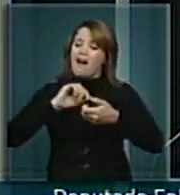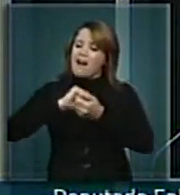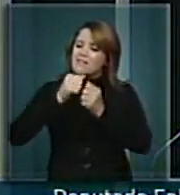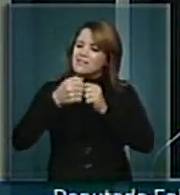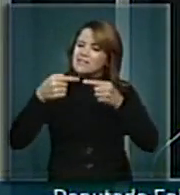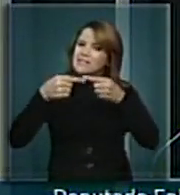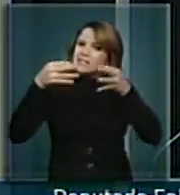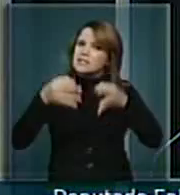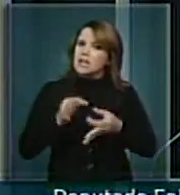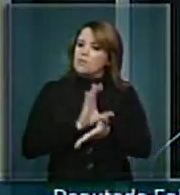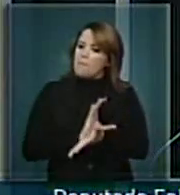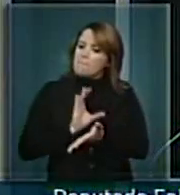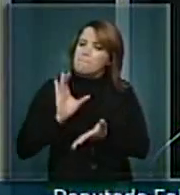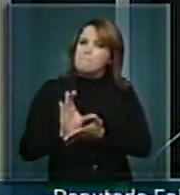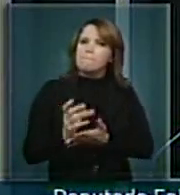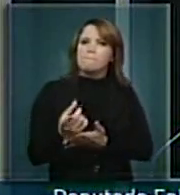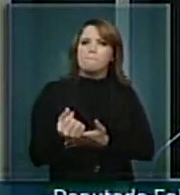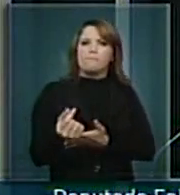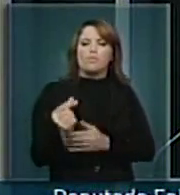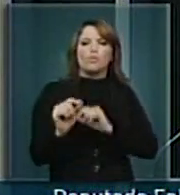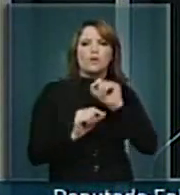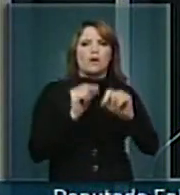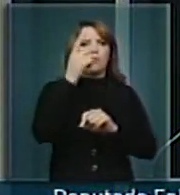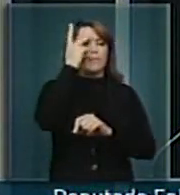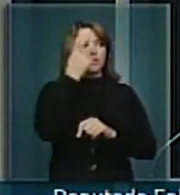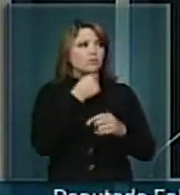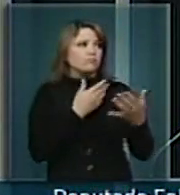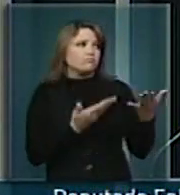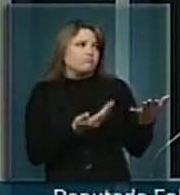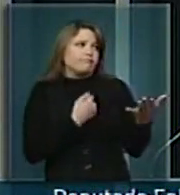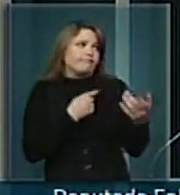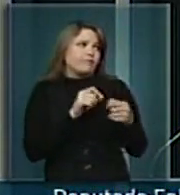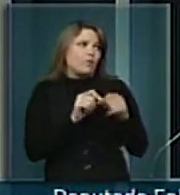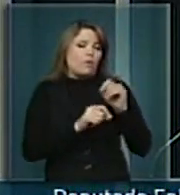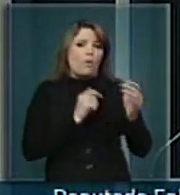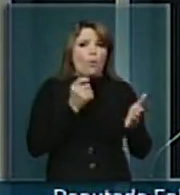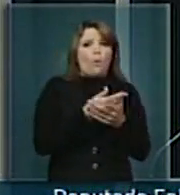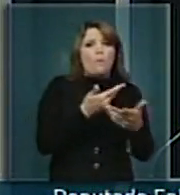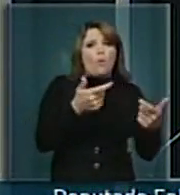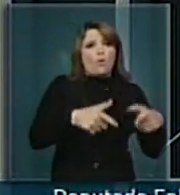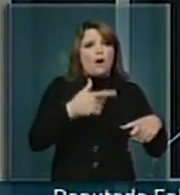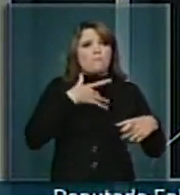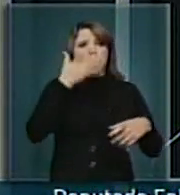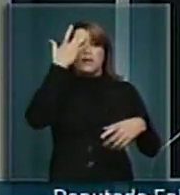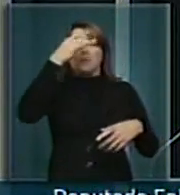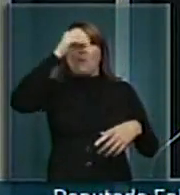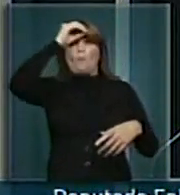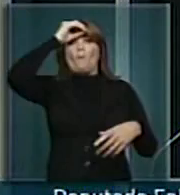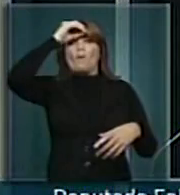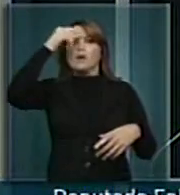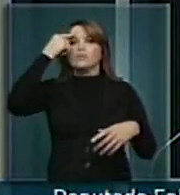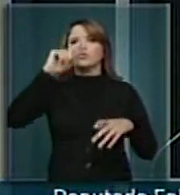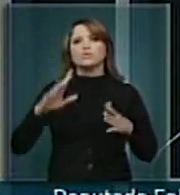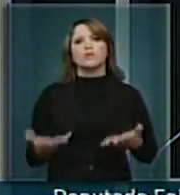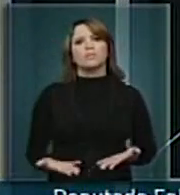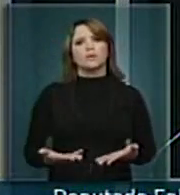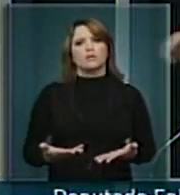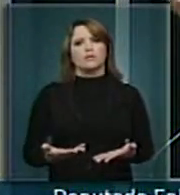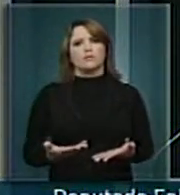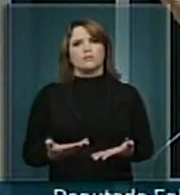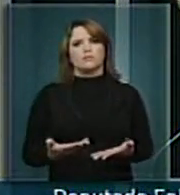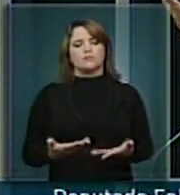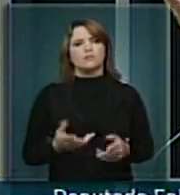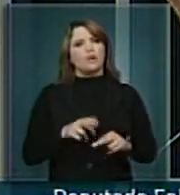justa indenização para aqueles que de boa fé adquiriram propriedades tituladas pela União ou por